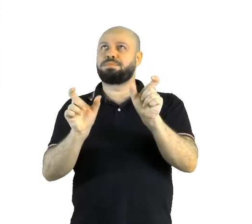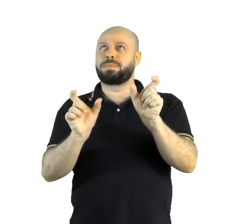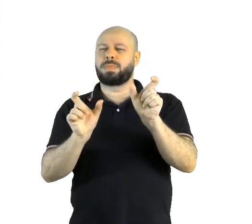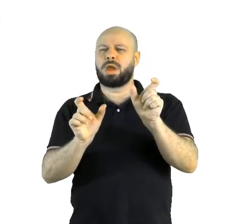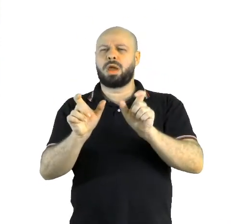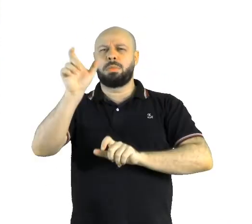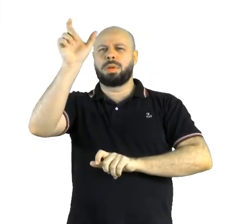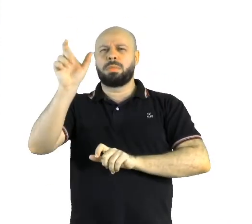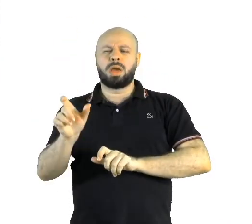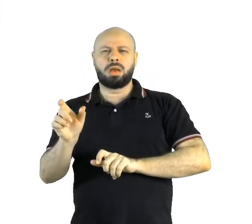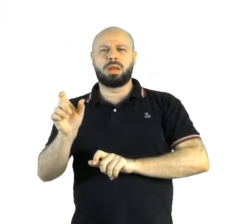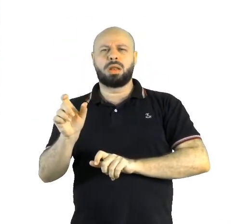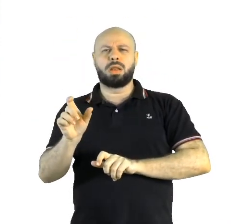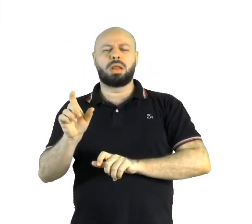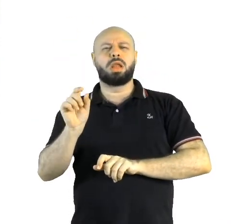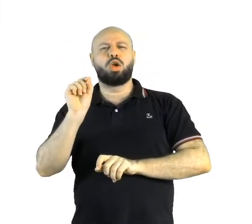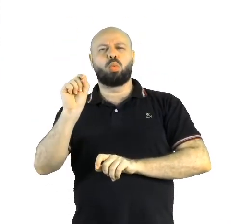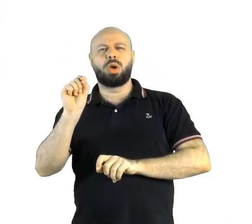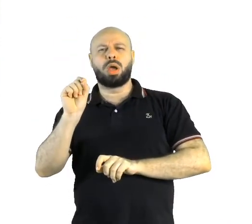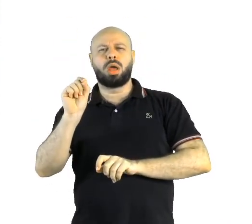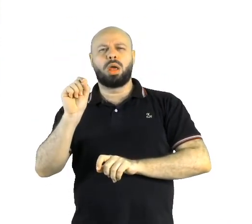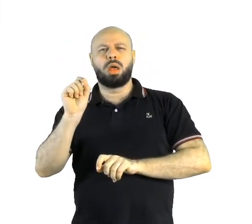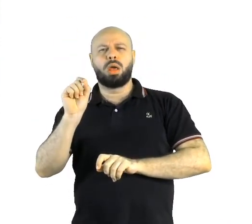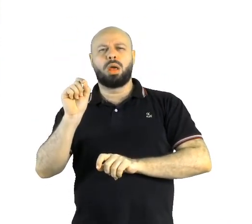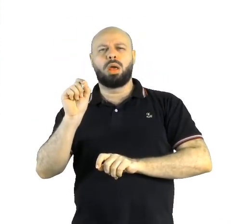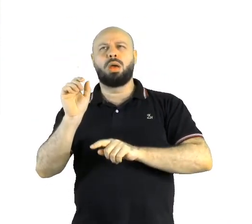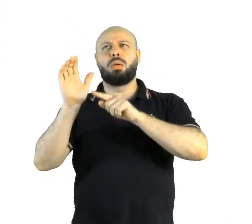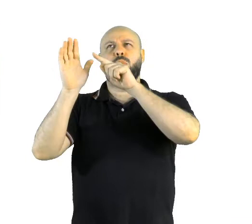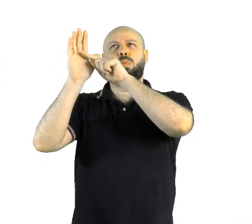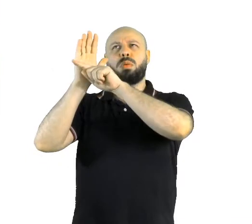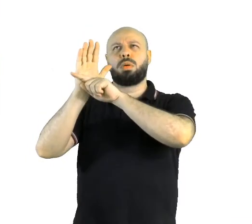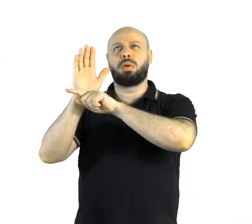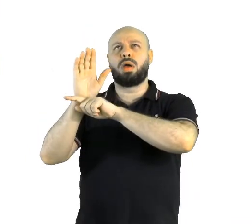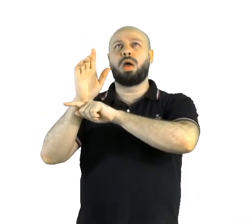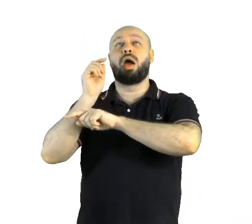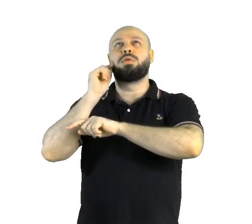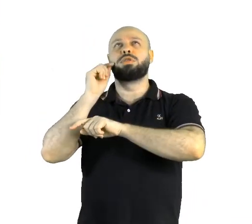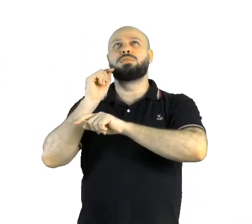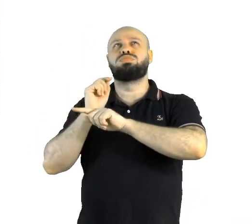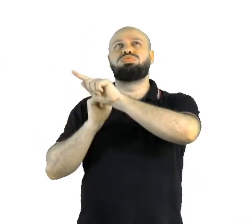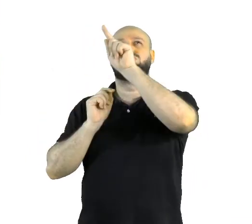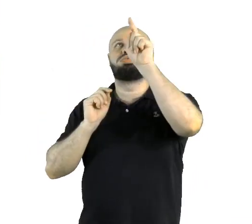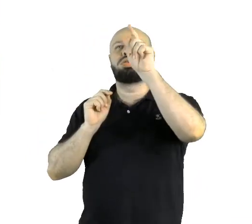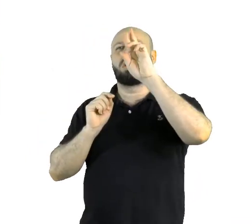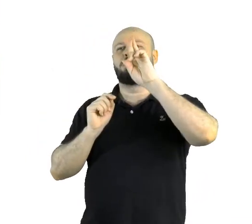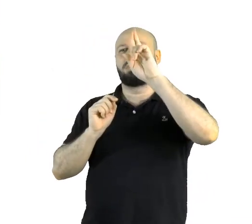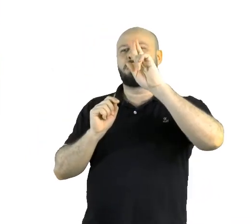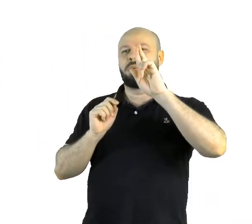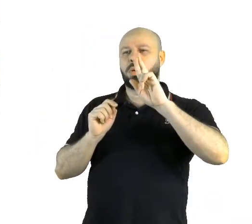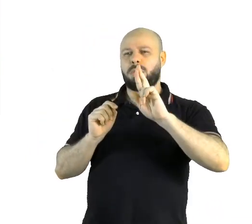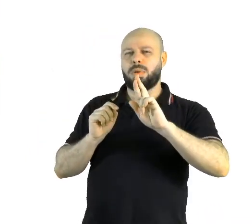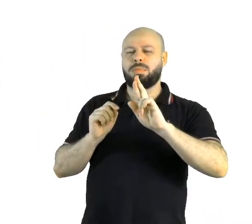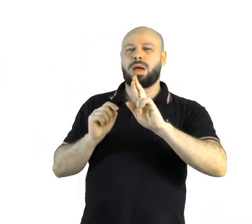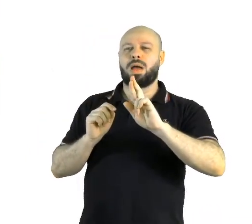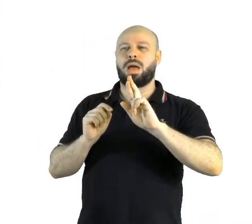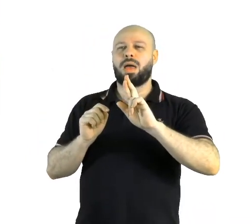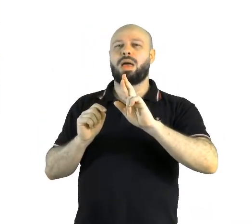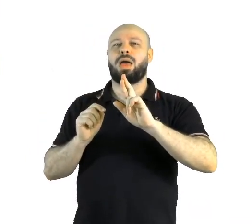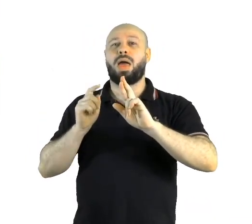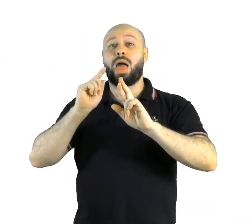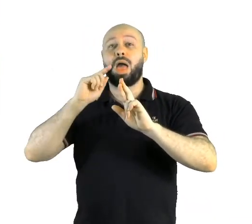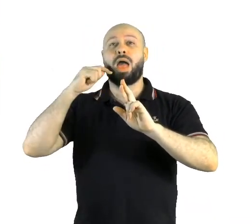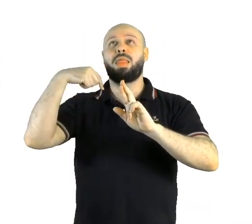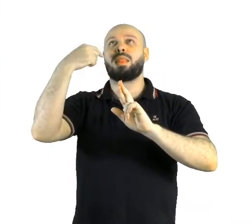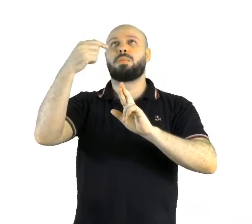tem os dados que vocês vão responderem essa tabela e depois é que vão construir o